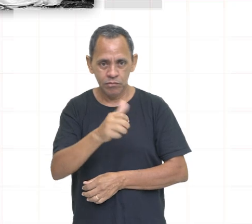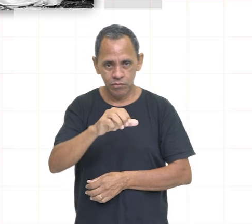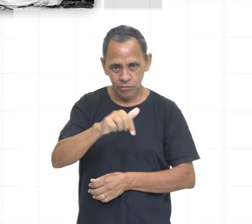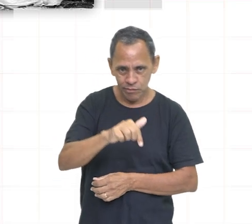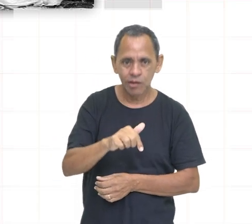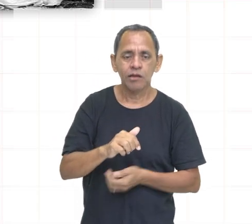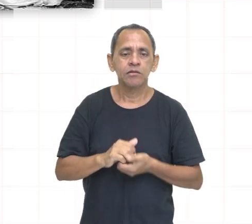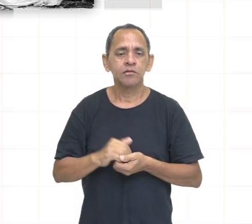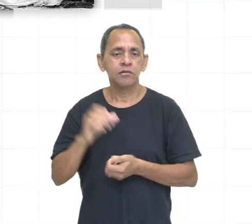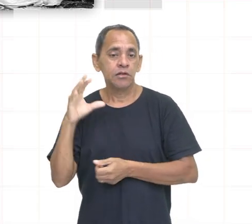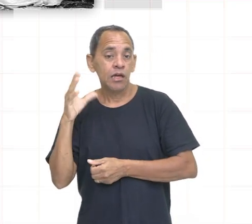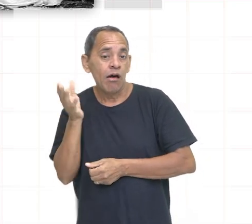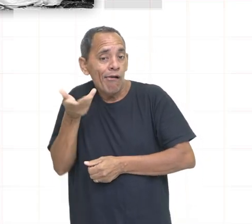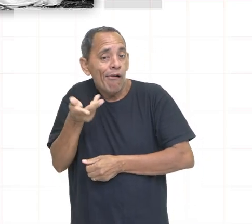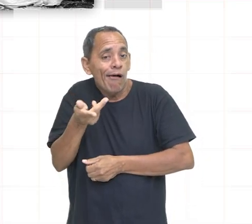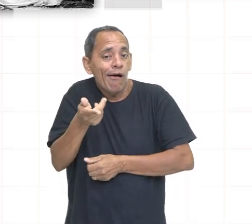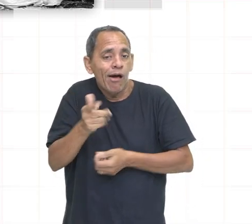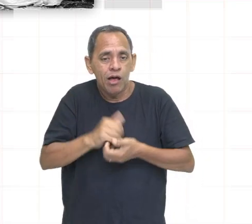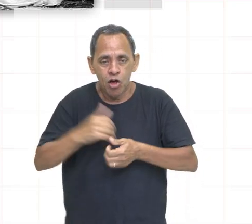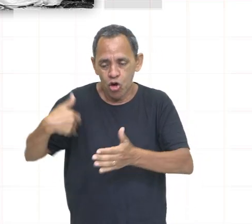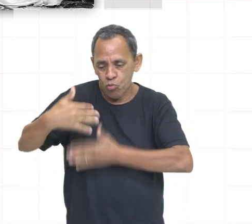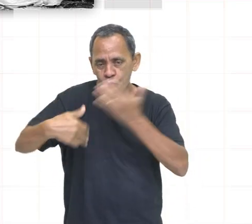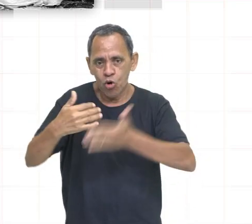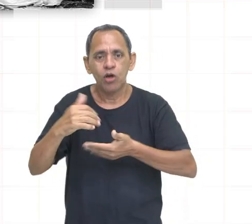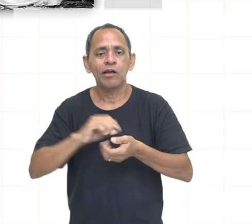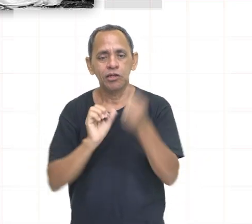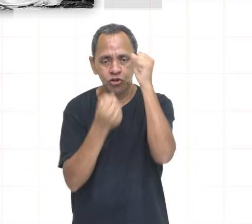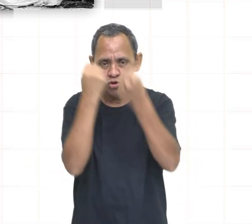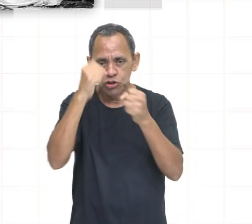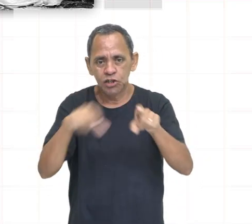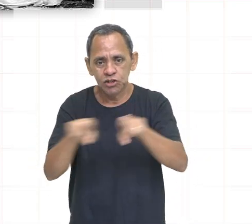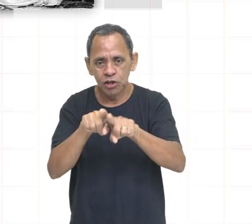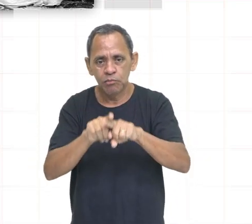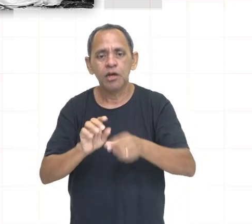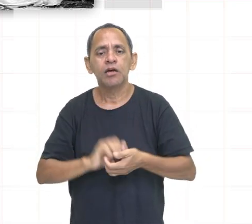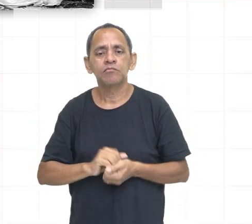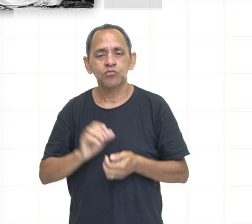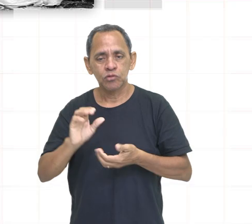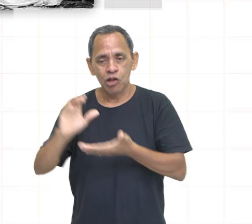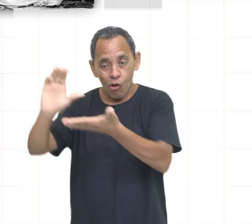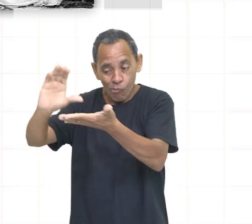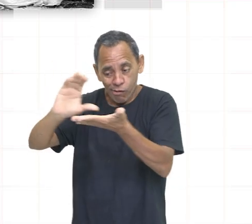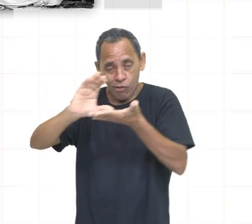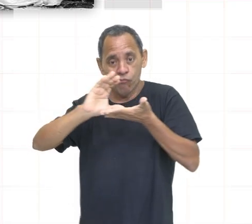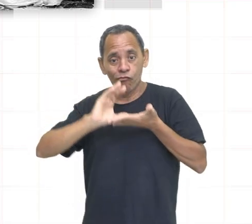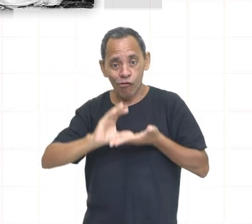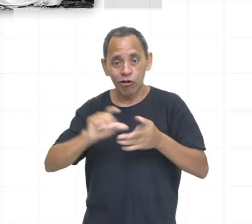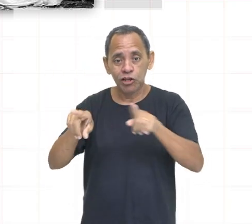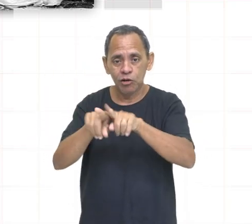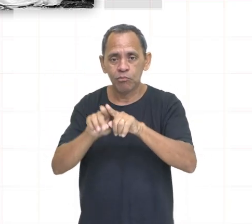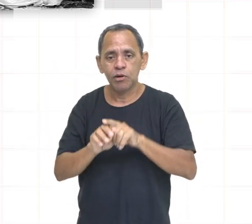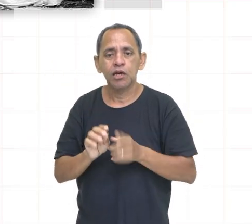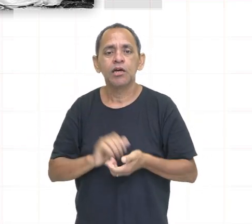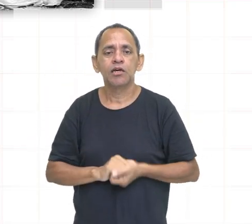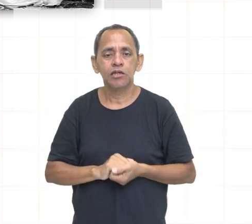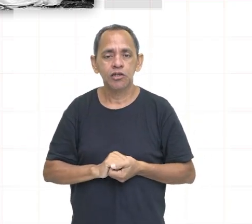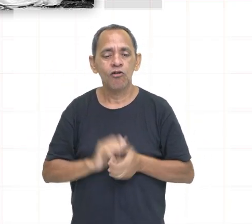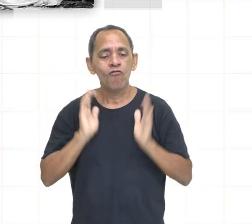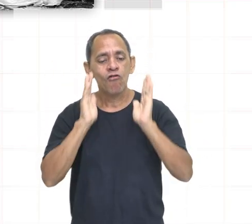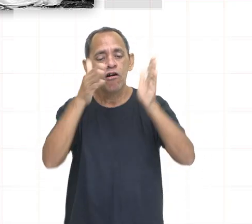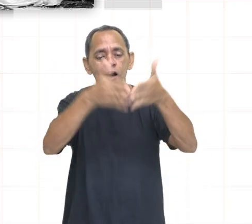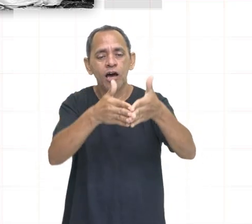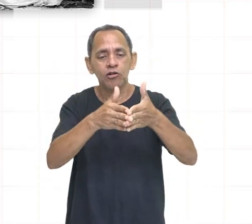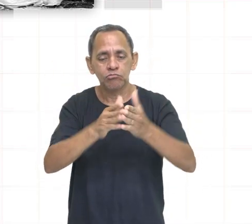de industrialização, aliado pelo capital estrangeiro. Os operários concentraram-se em